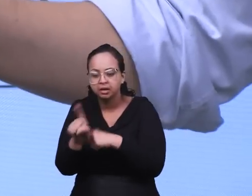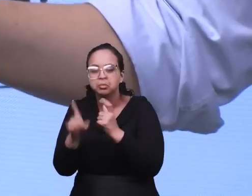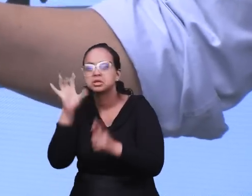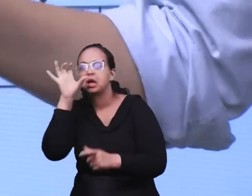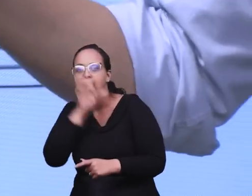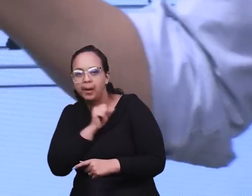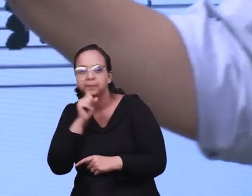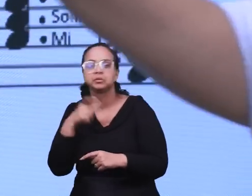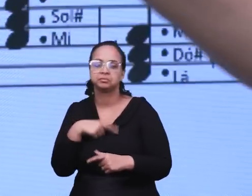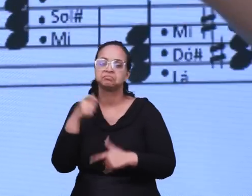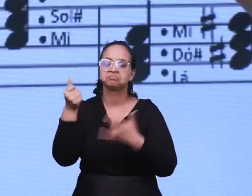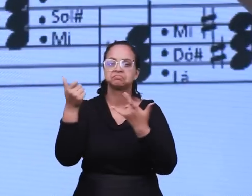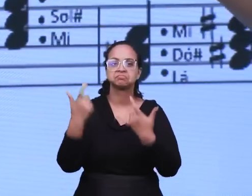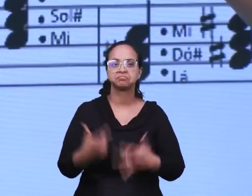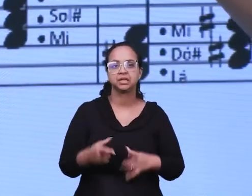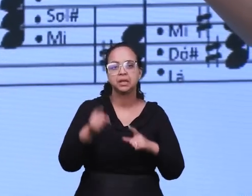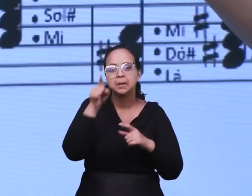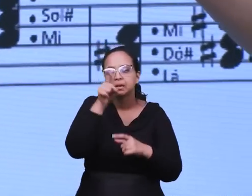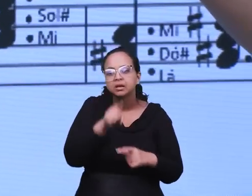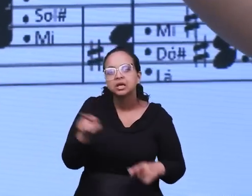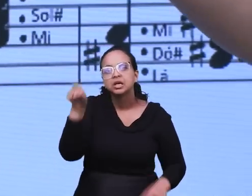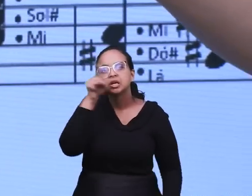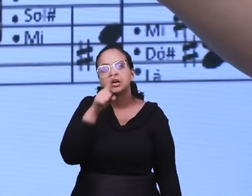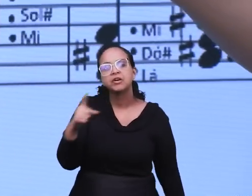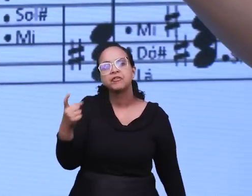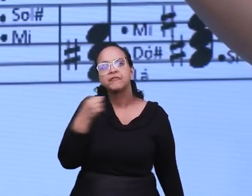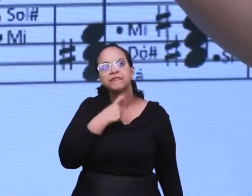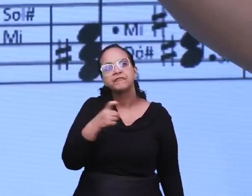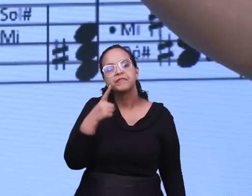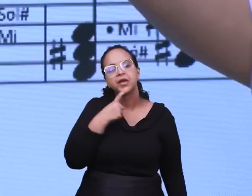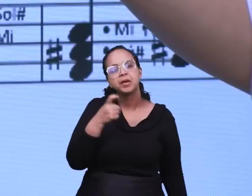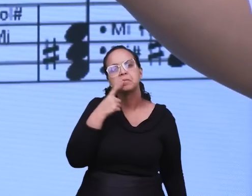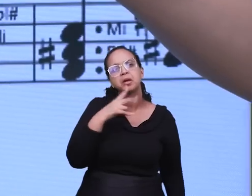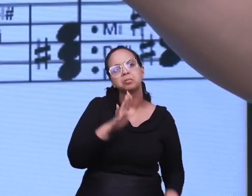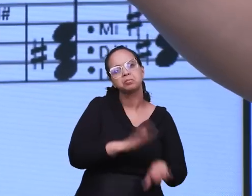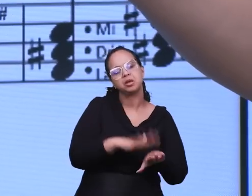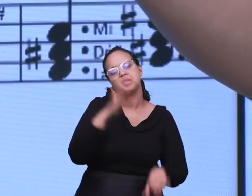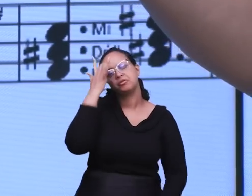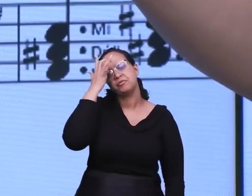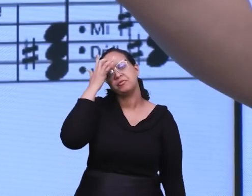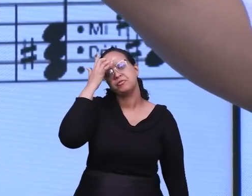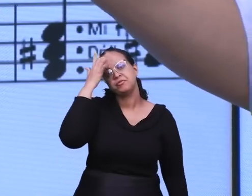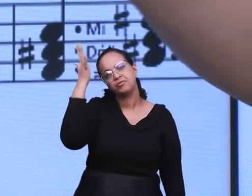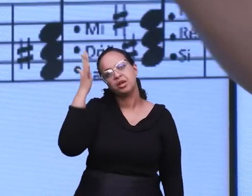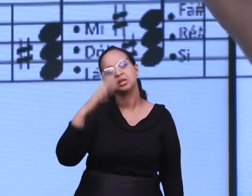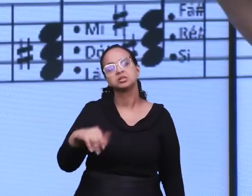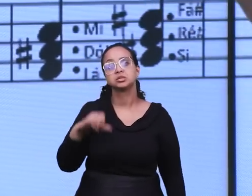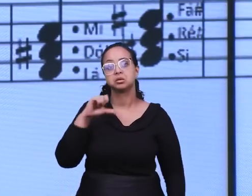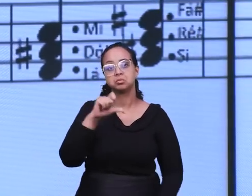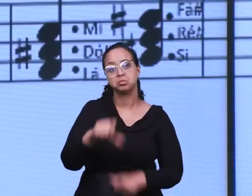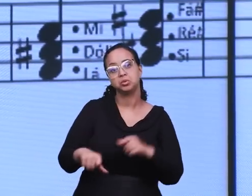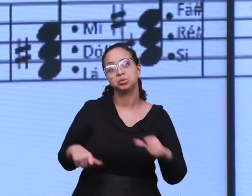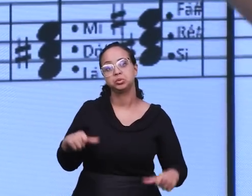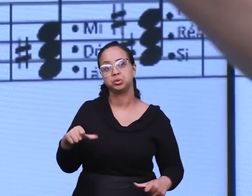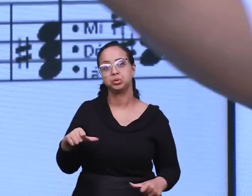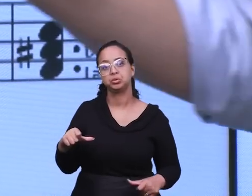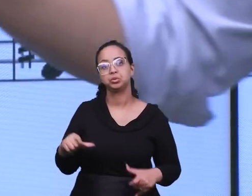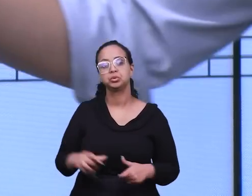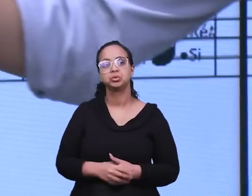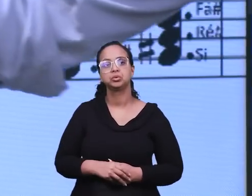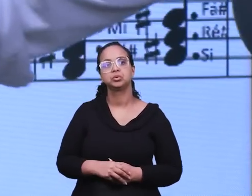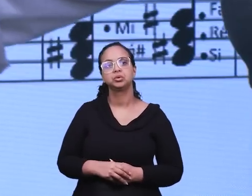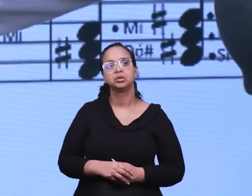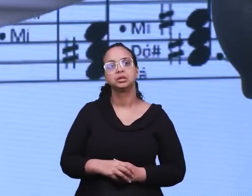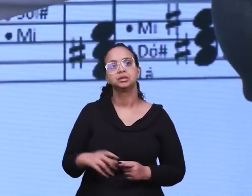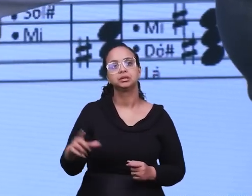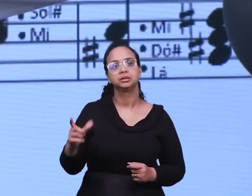nota. Esse círculo vermelhinho a tia colocou para facilitar, que são as notas alteradas. E aqui está